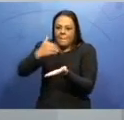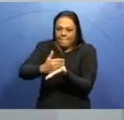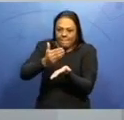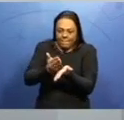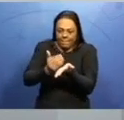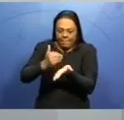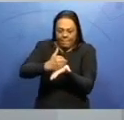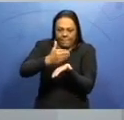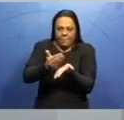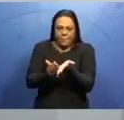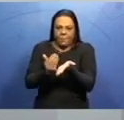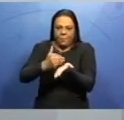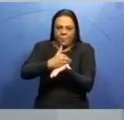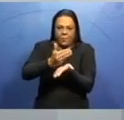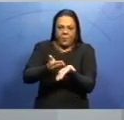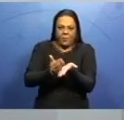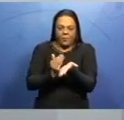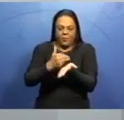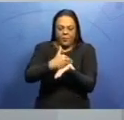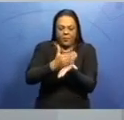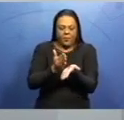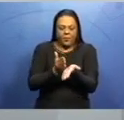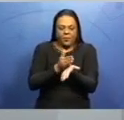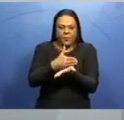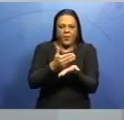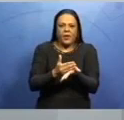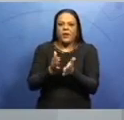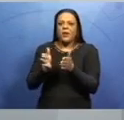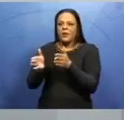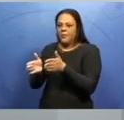Picar. Será que ainda tem verbo?